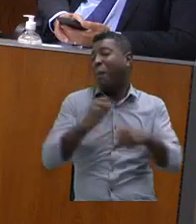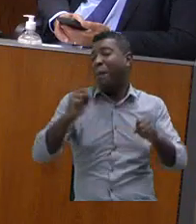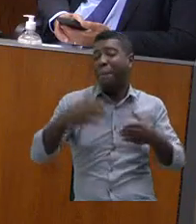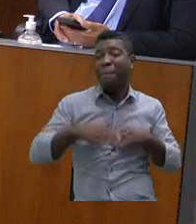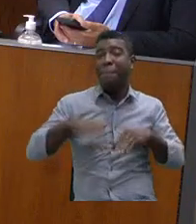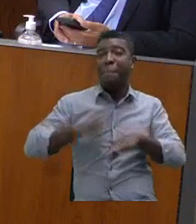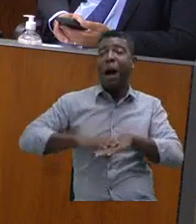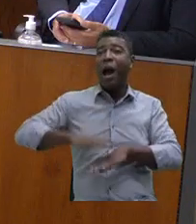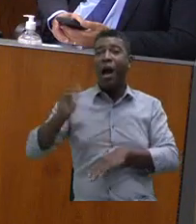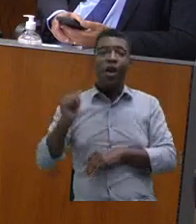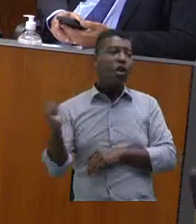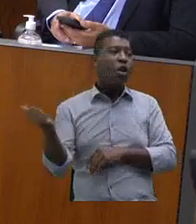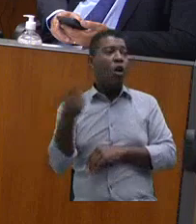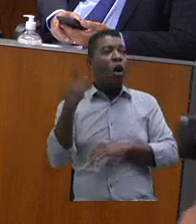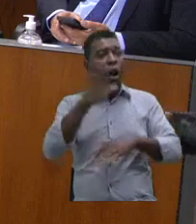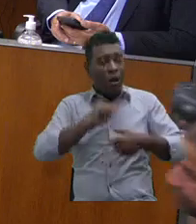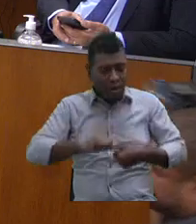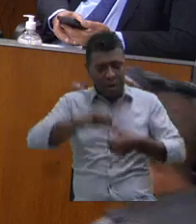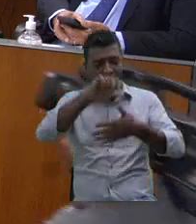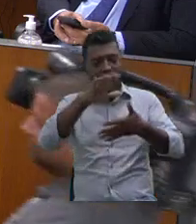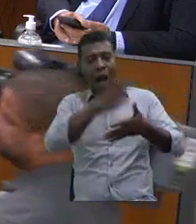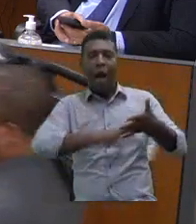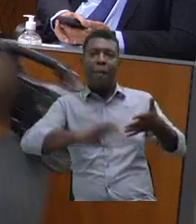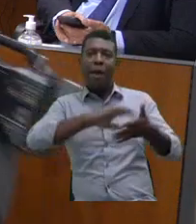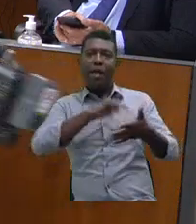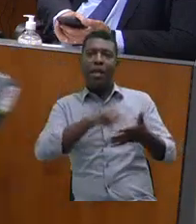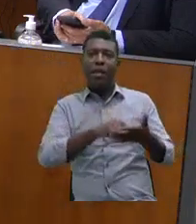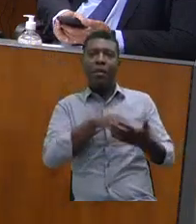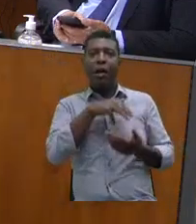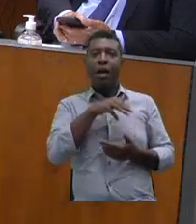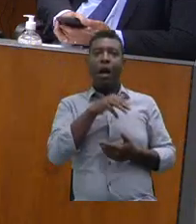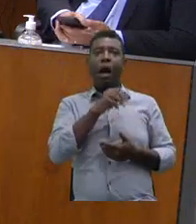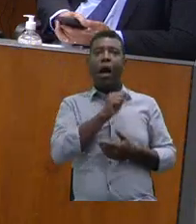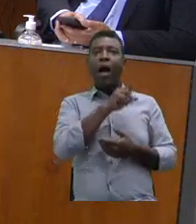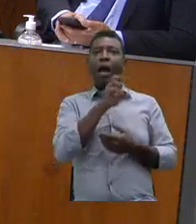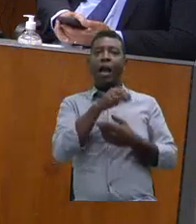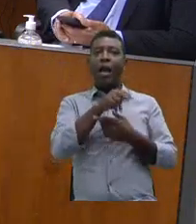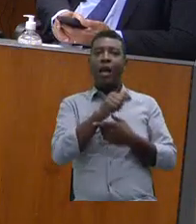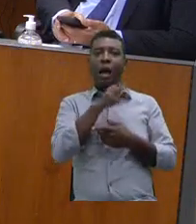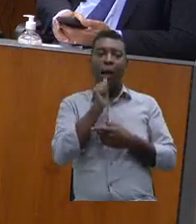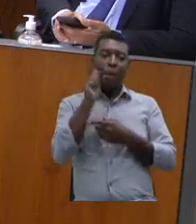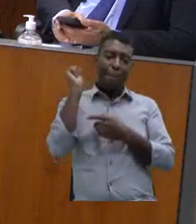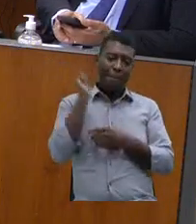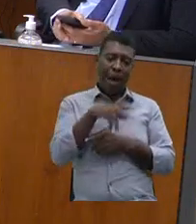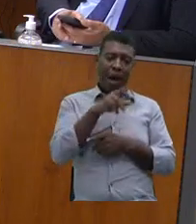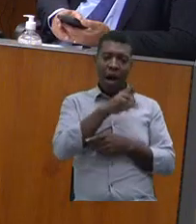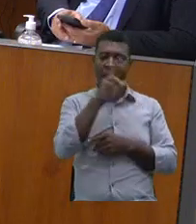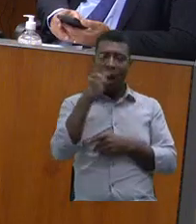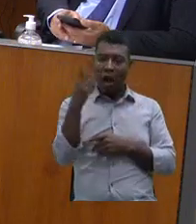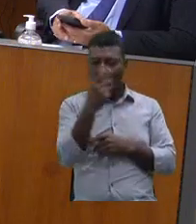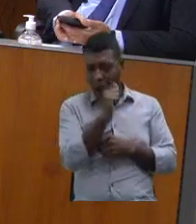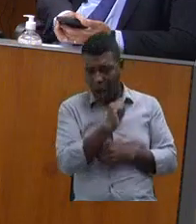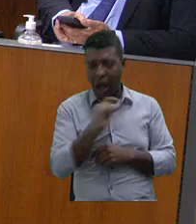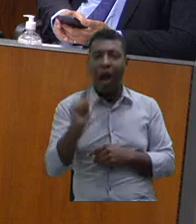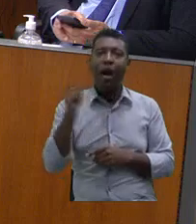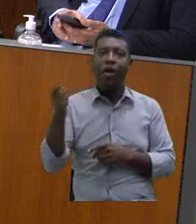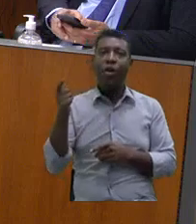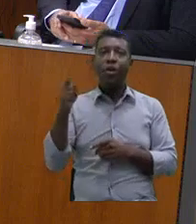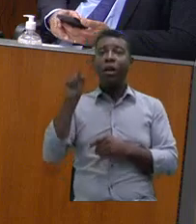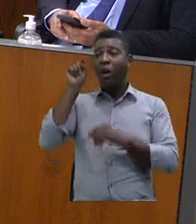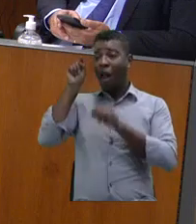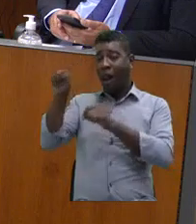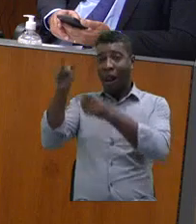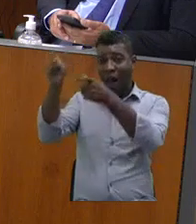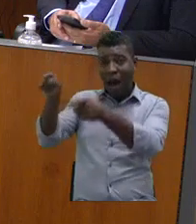Arena Grand Hall, que foi modelada para grandes shows também, ela é maravilhosa, e a gente, Santa Luzia, tem um